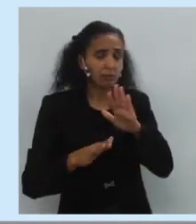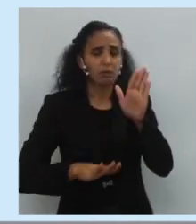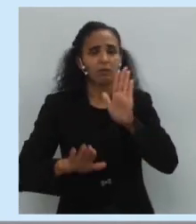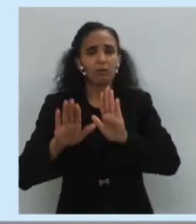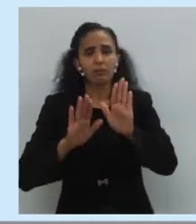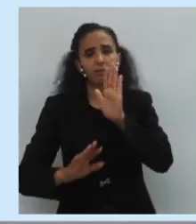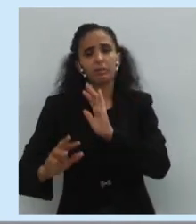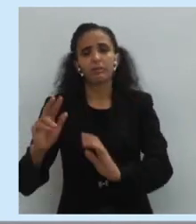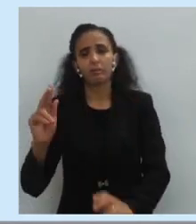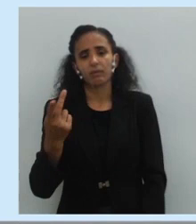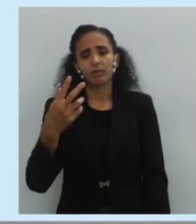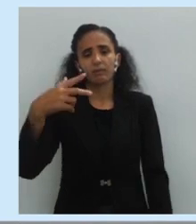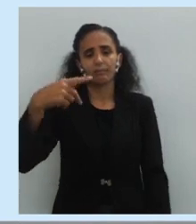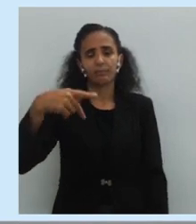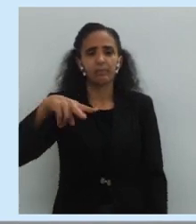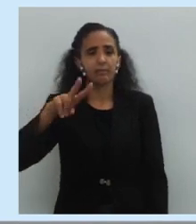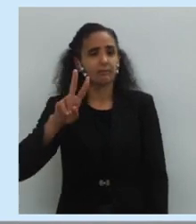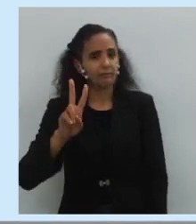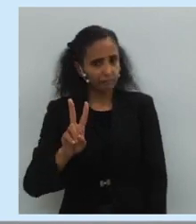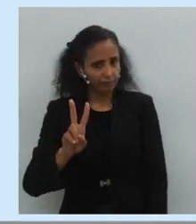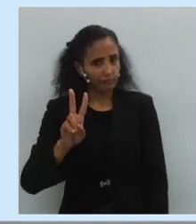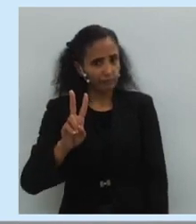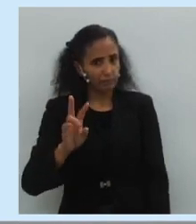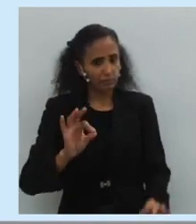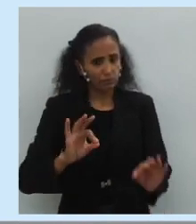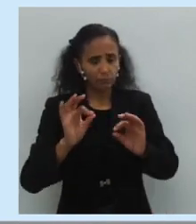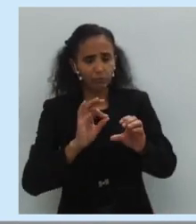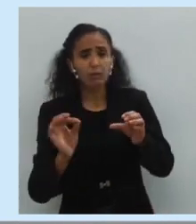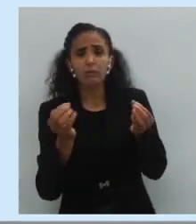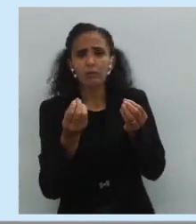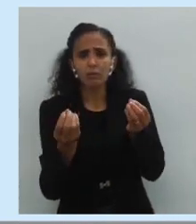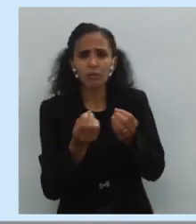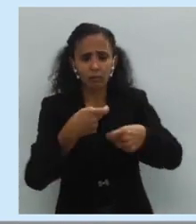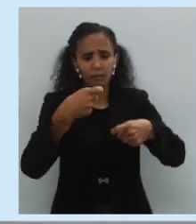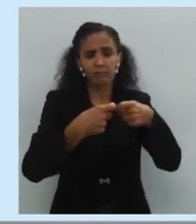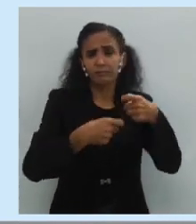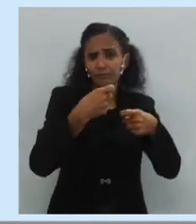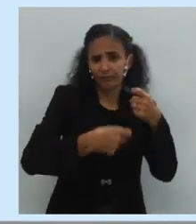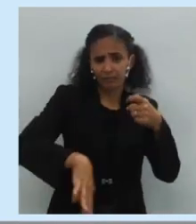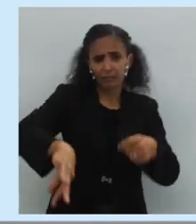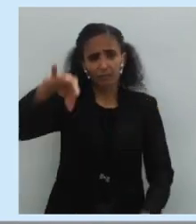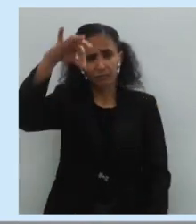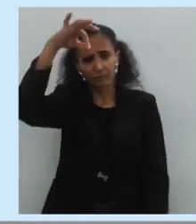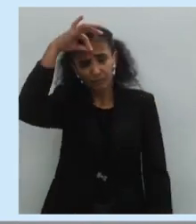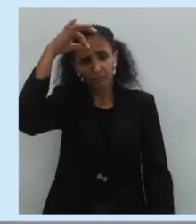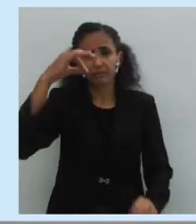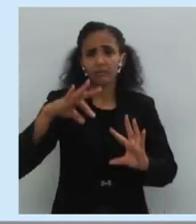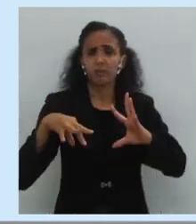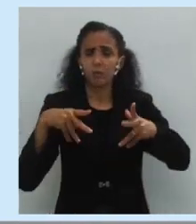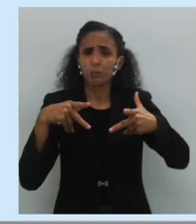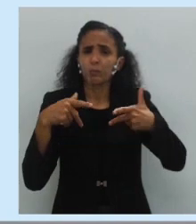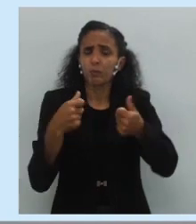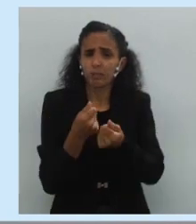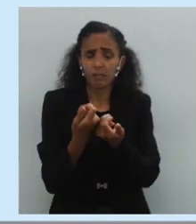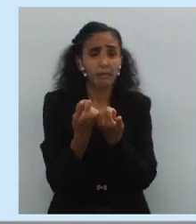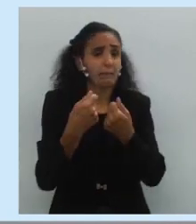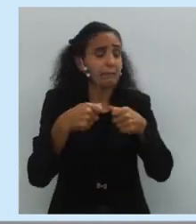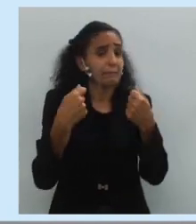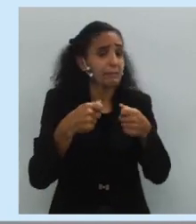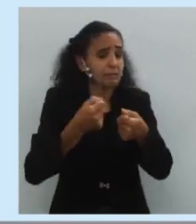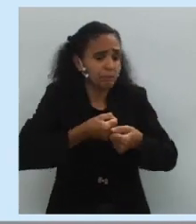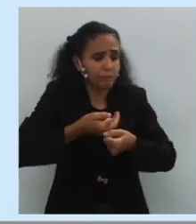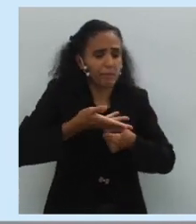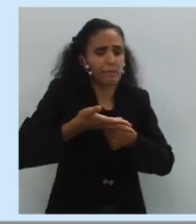contágio com HPV ele pode ocorrer mesmo na ausência de penetração vaginal ou